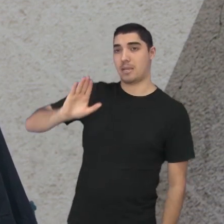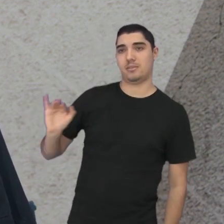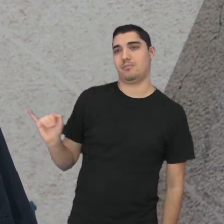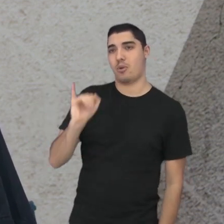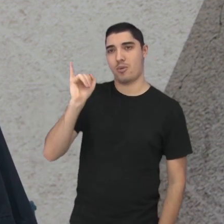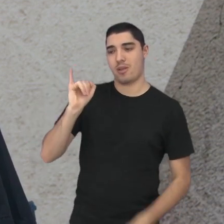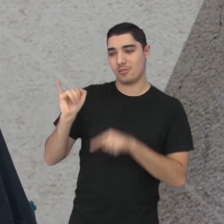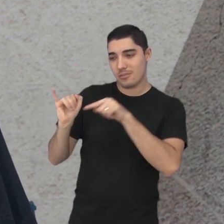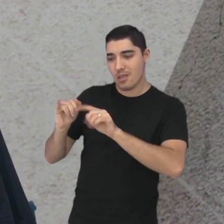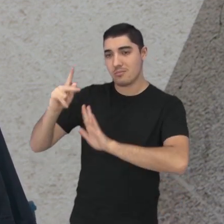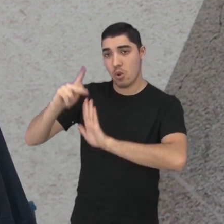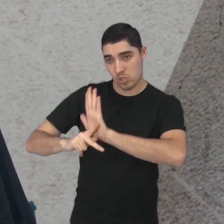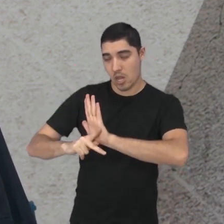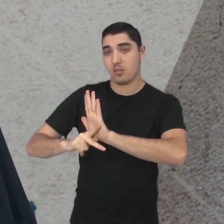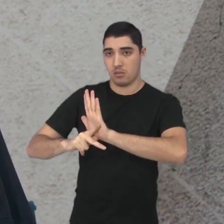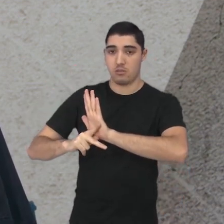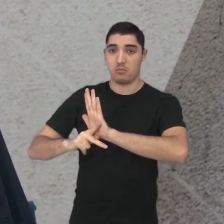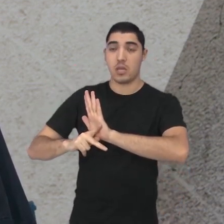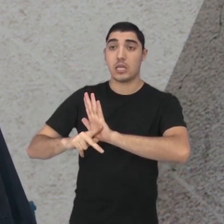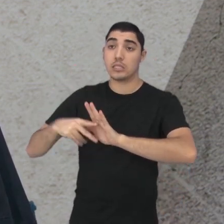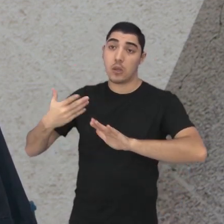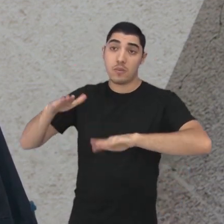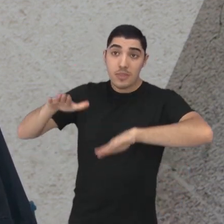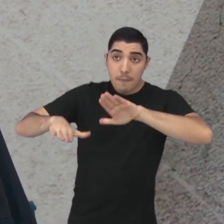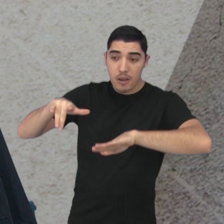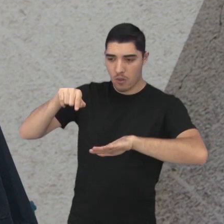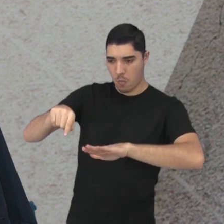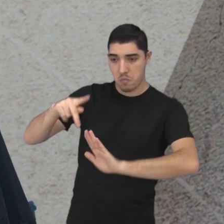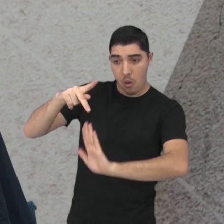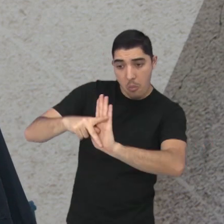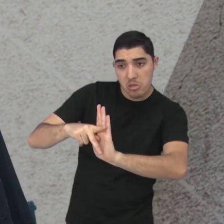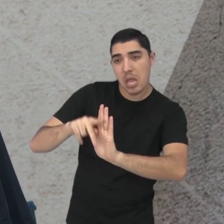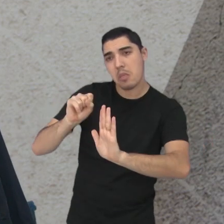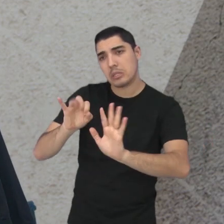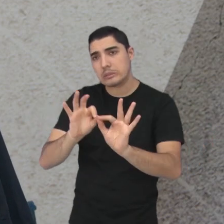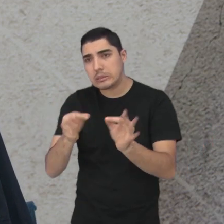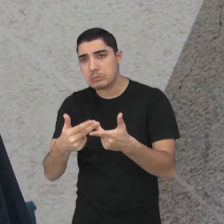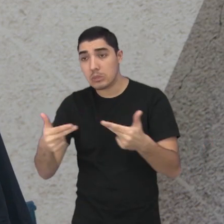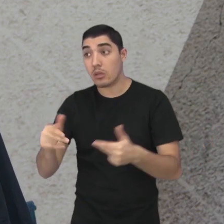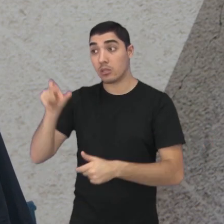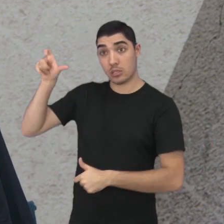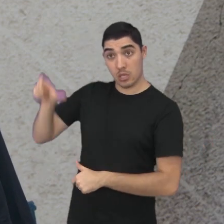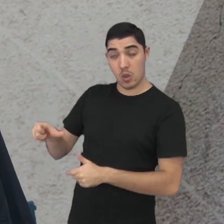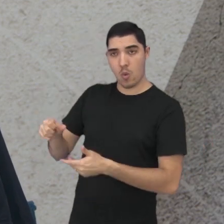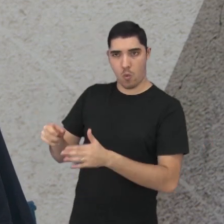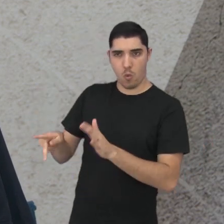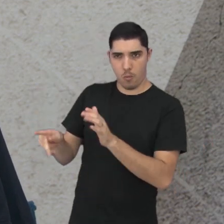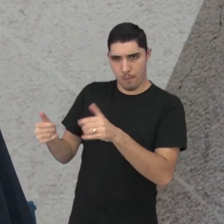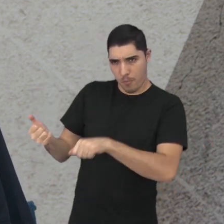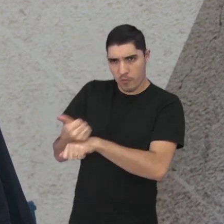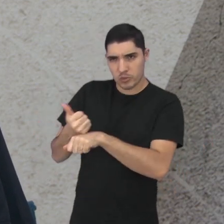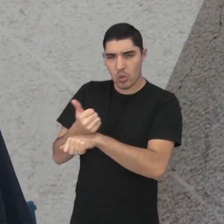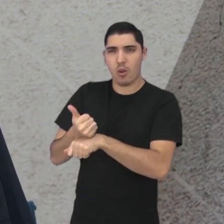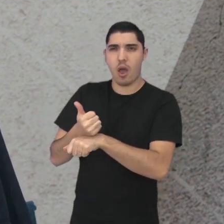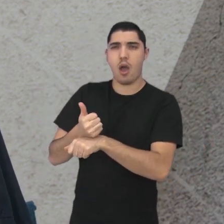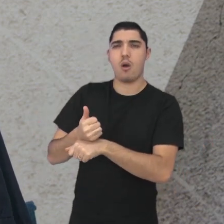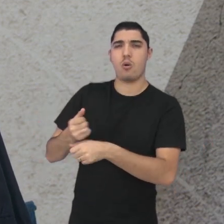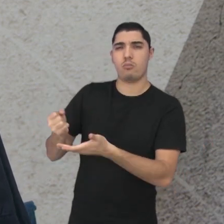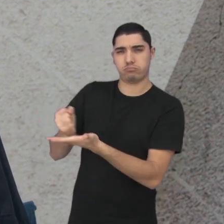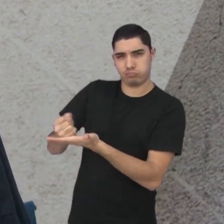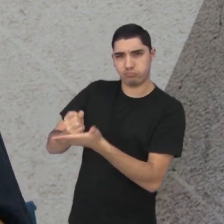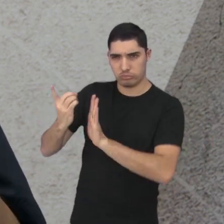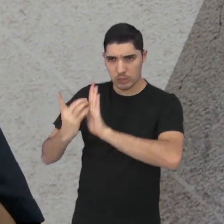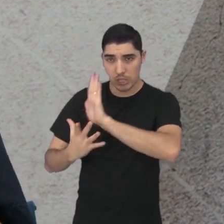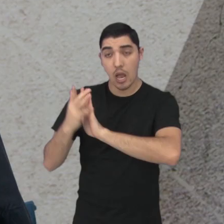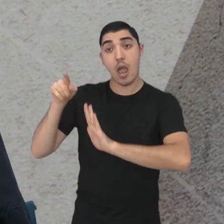importantes do projeto. Dependendo do projeto, o game designer ele acaba assumindo ali também a função de diretor do projeto, porque é ele